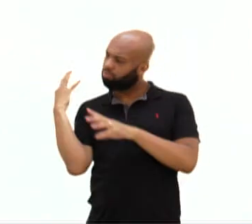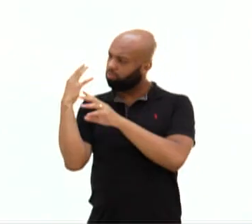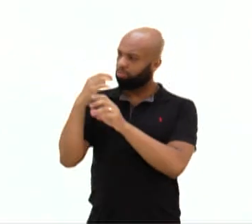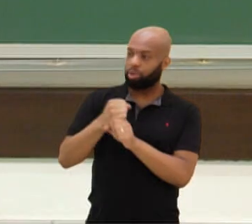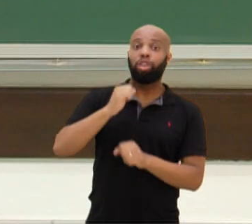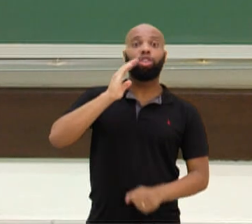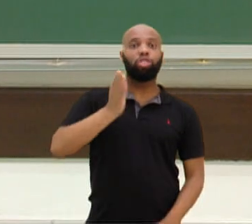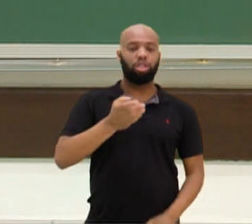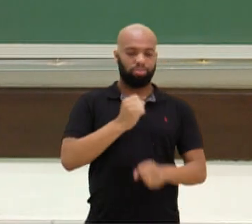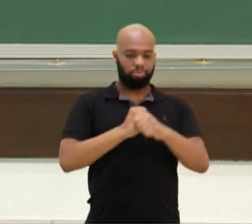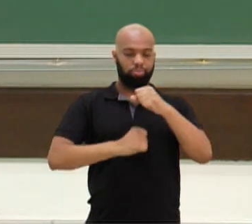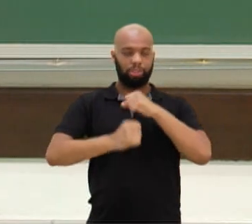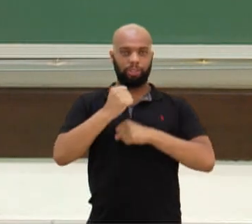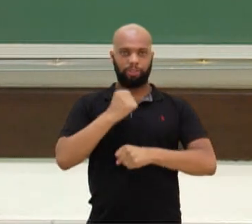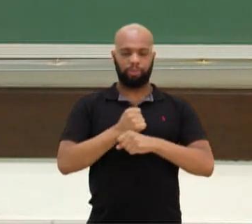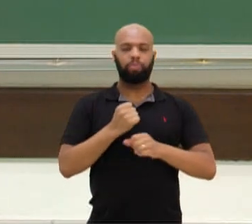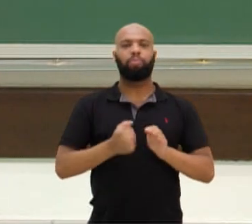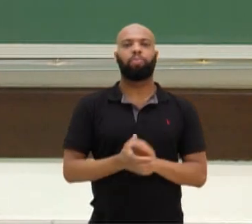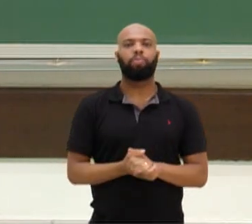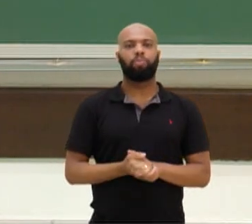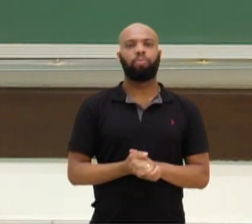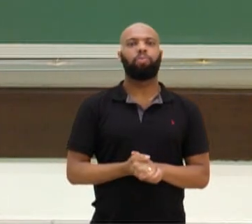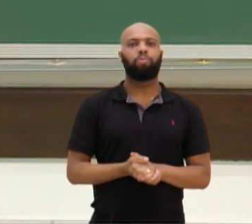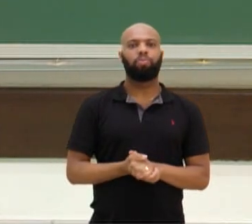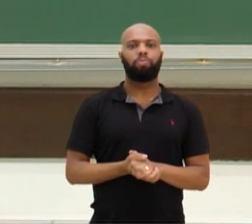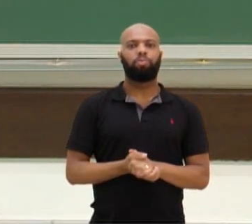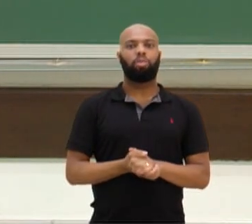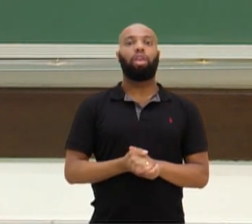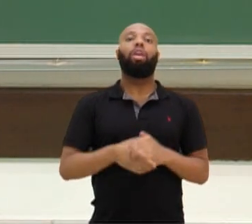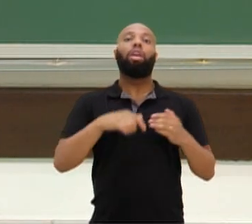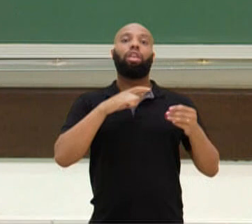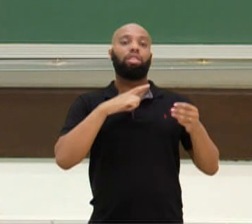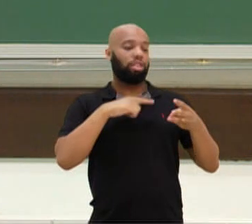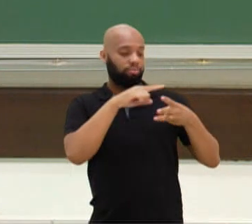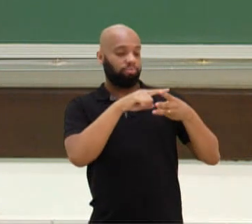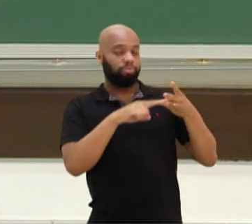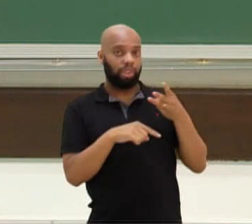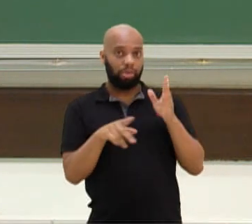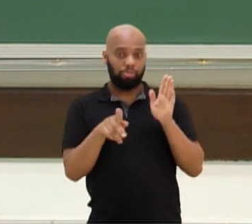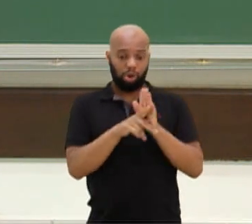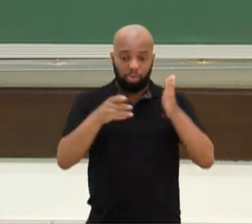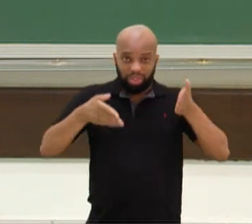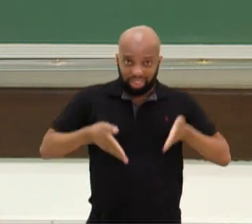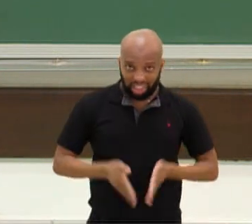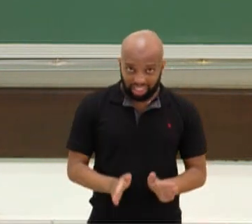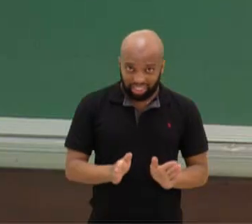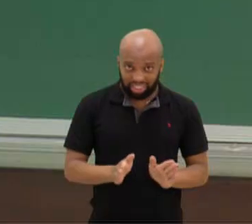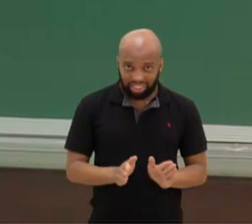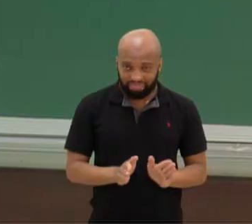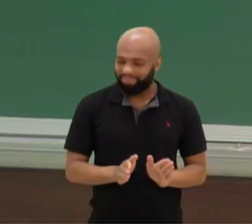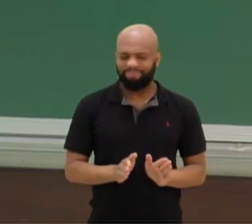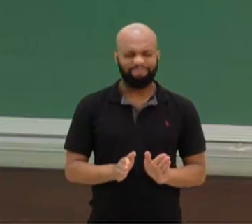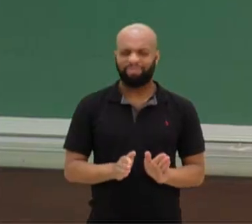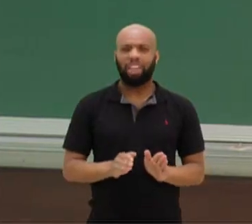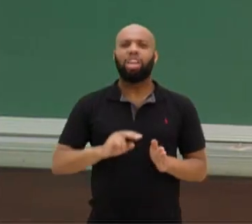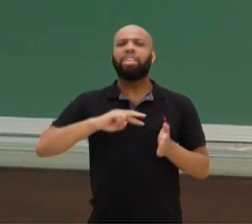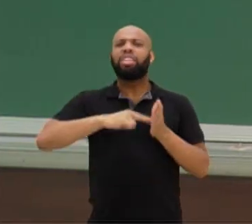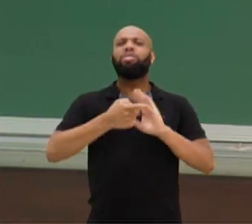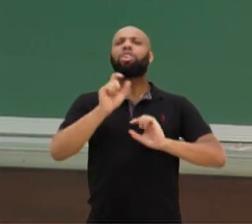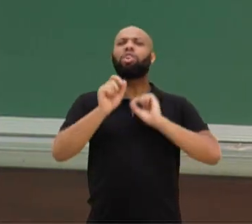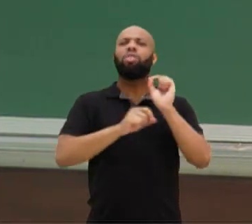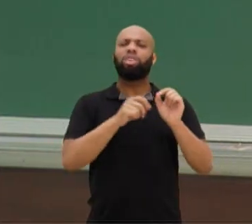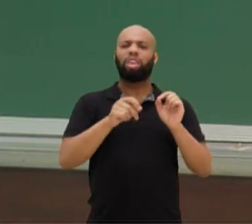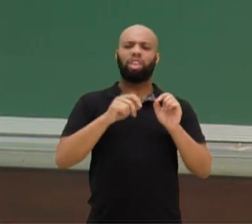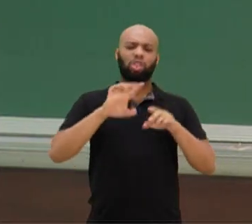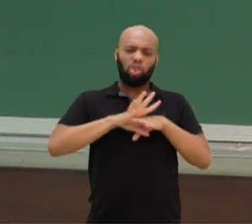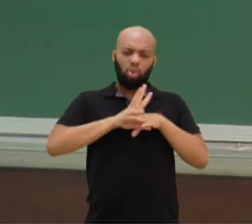ano passado nessa disciplina aqui, né? Então, ó, as três são congênitas, nem vou terminar de ler. O que significa ser congênita? A